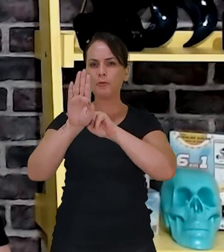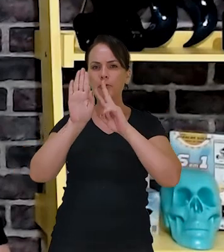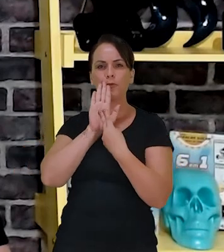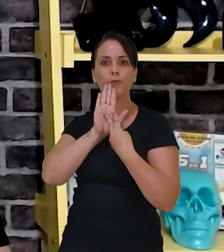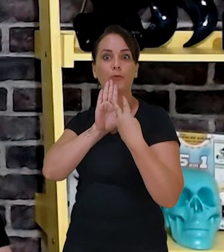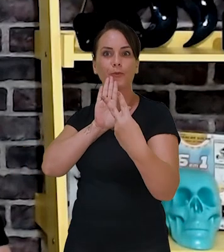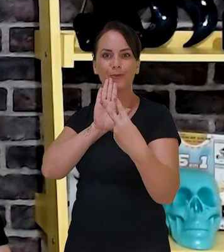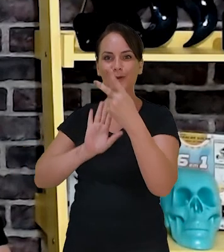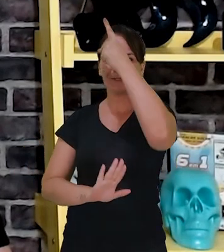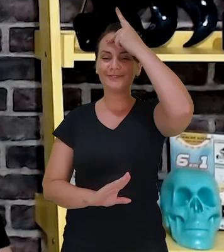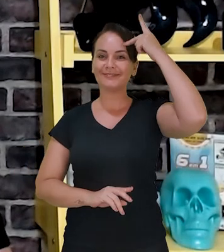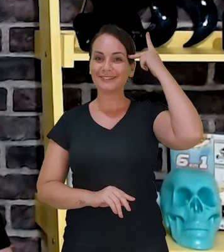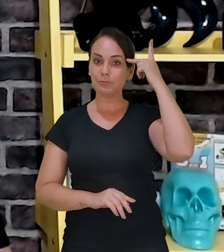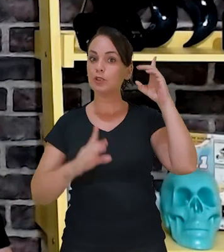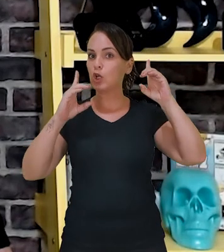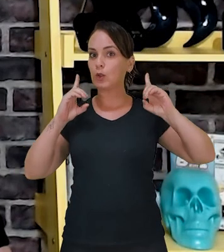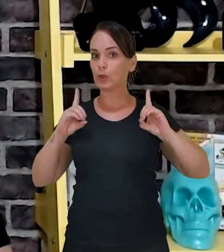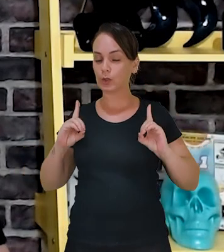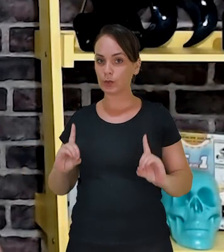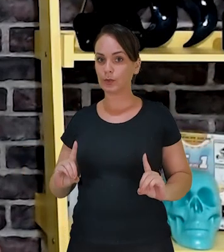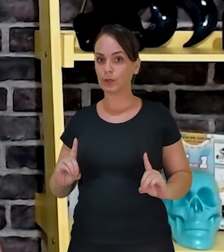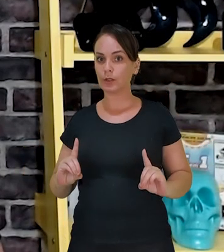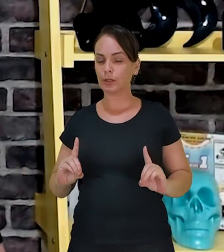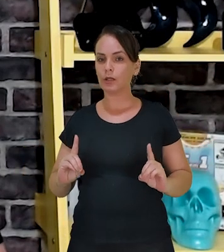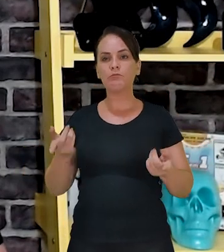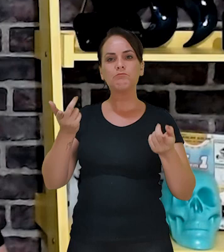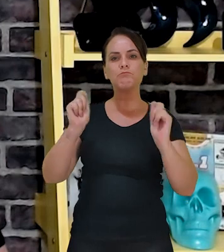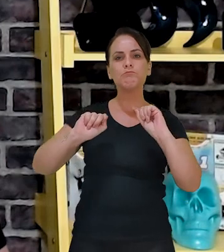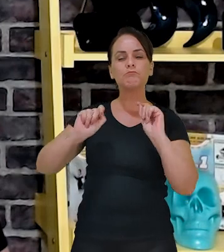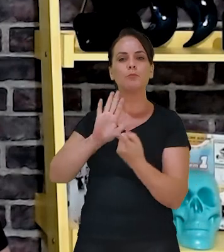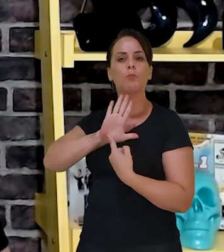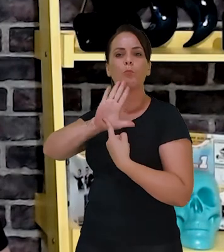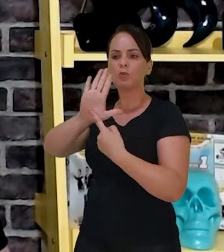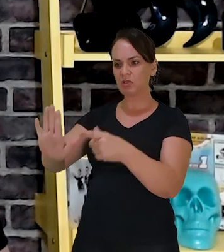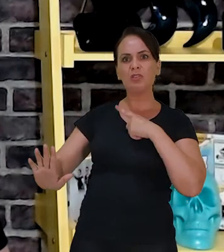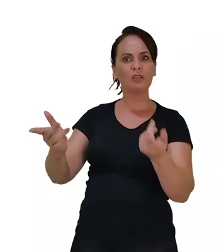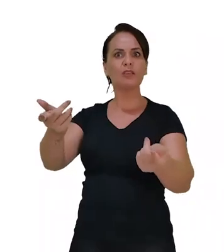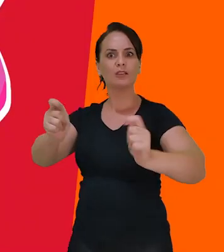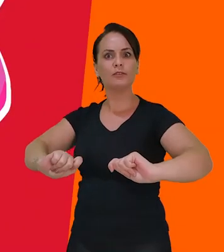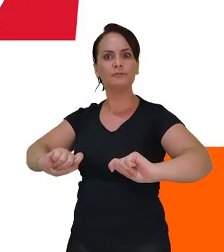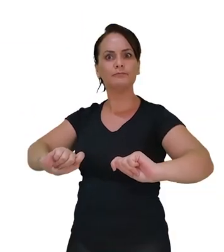invisibilidade para que pessoas com deficiência possam demonstrar o seu potencial.